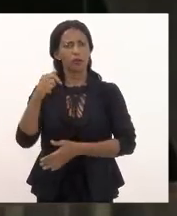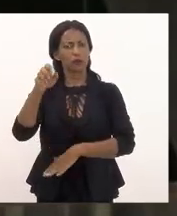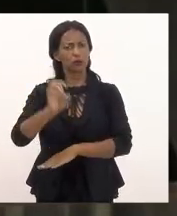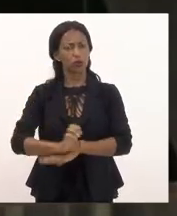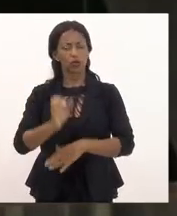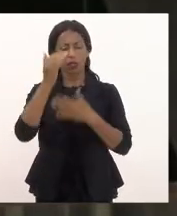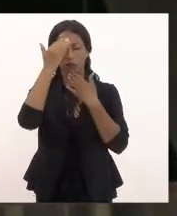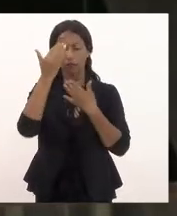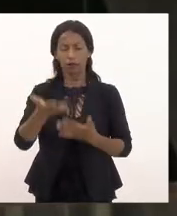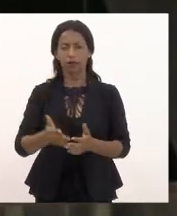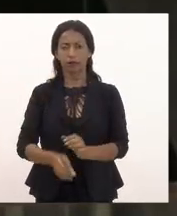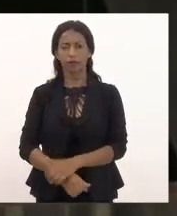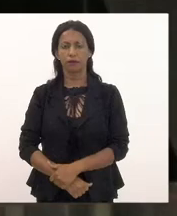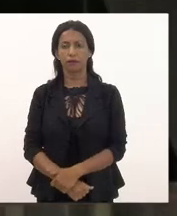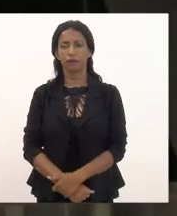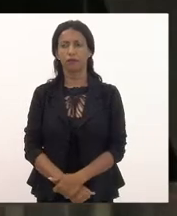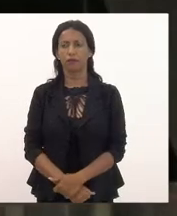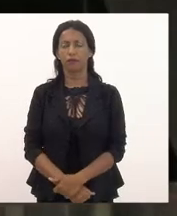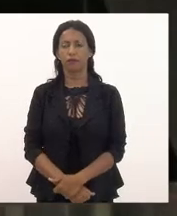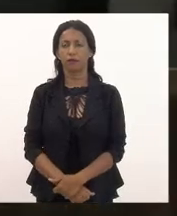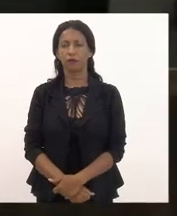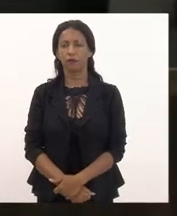Muito obrigado.